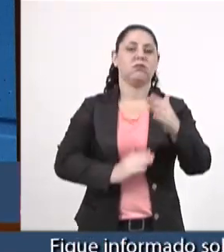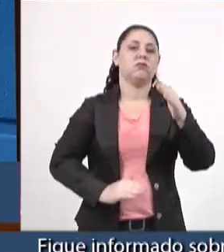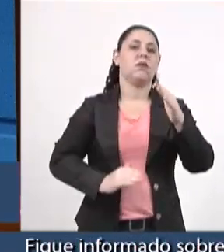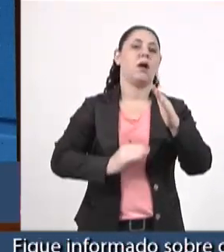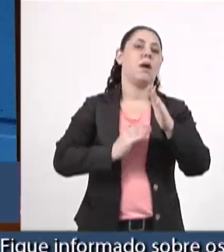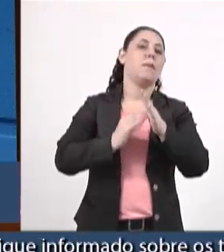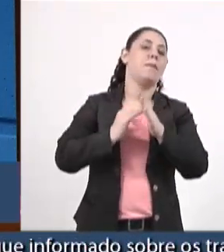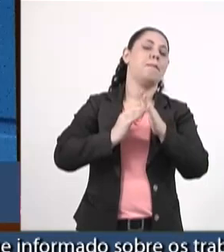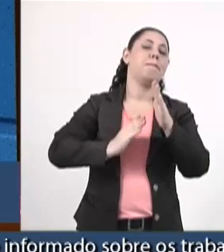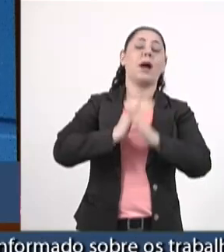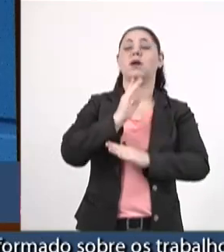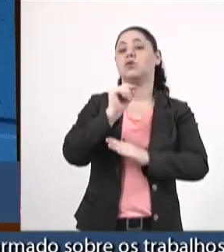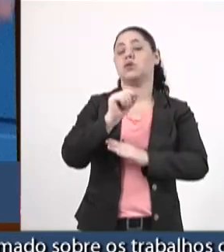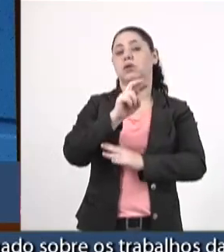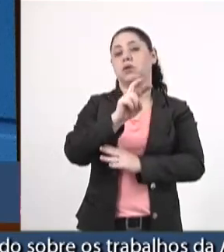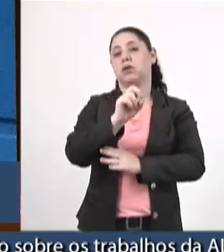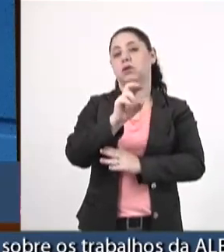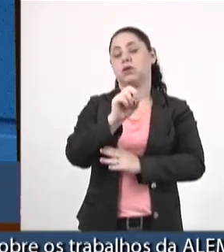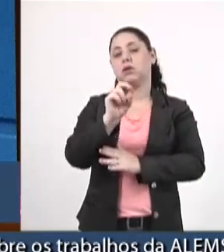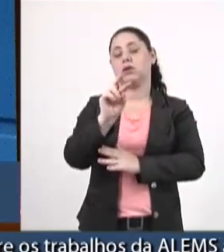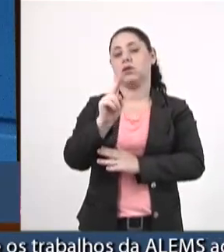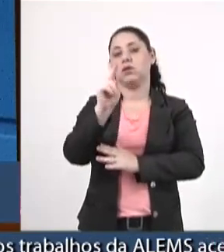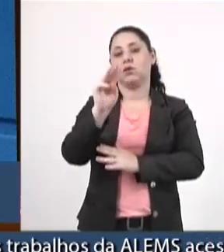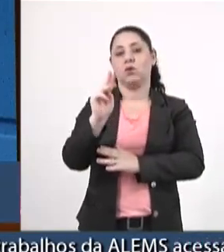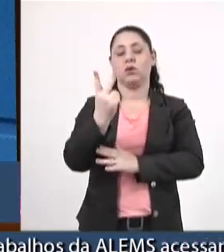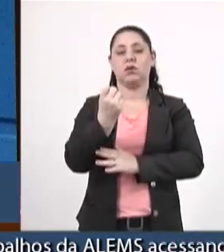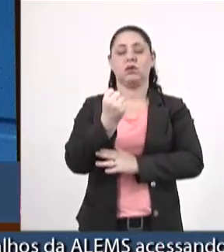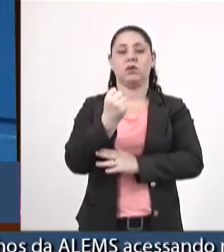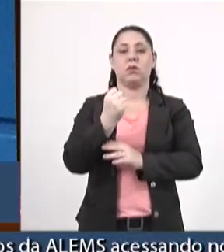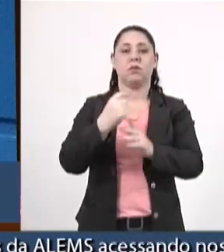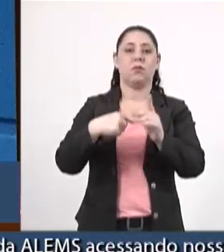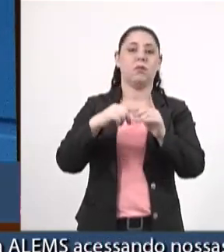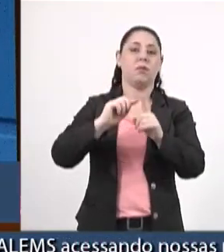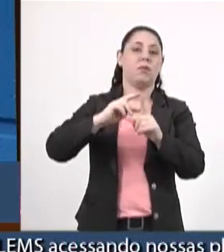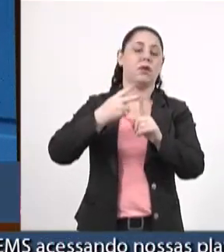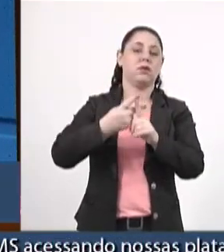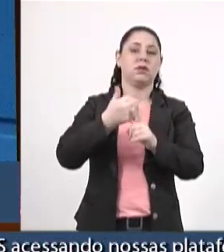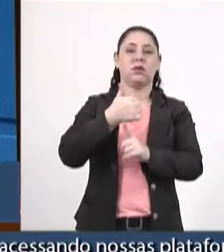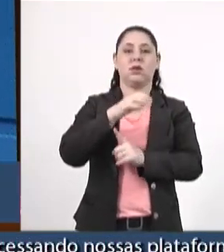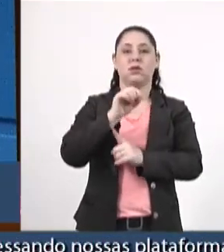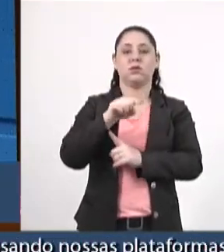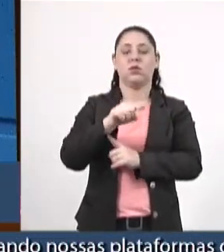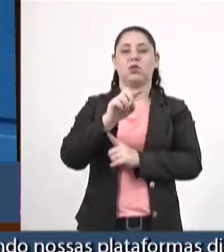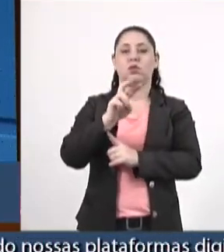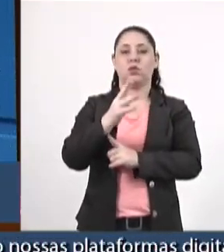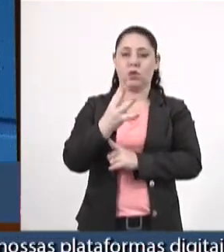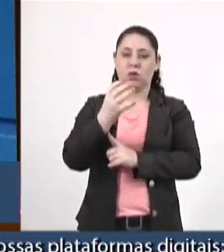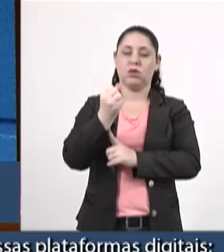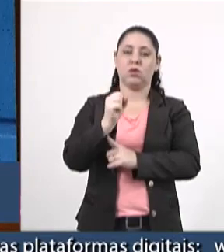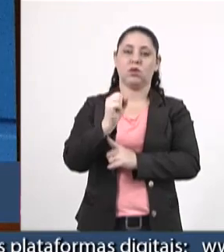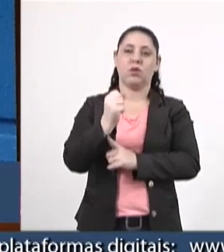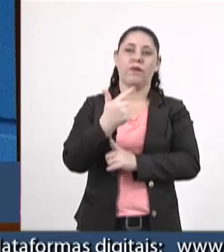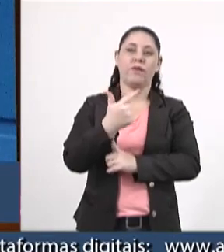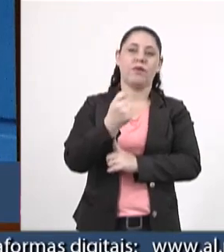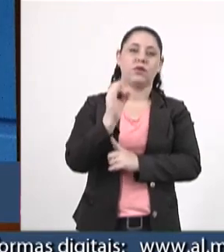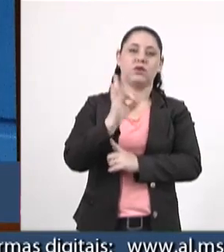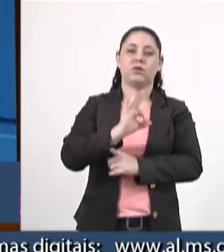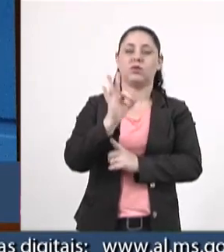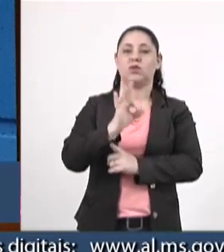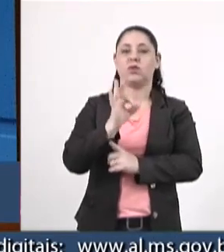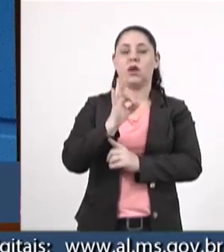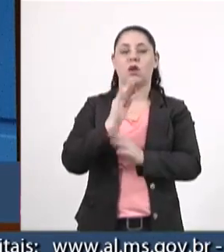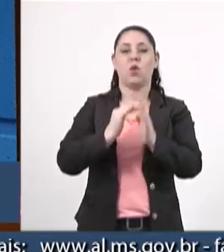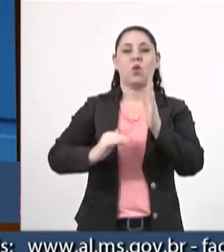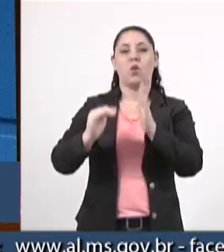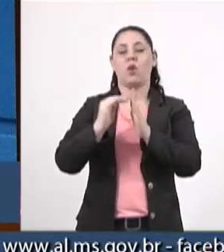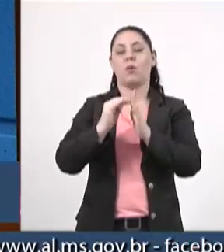500 kWh. E mais o aumento de 10,48%, isso dá quase 20% de aumento na tarifa da